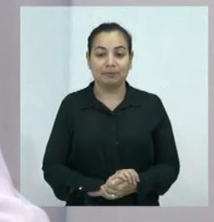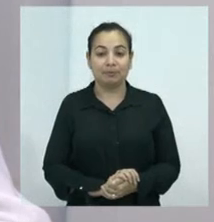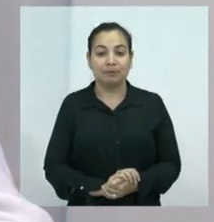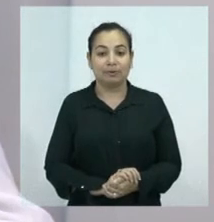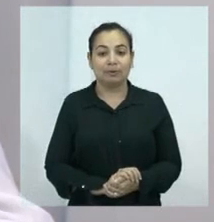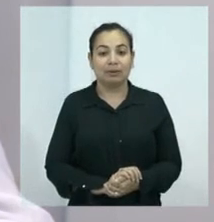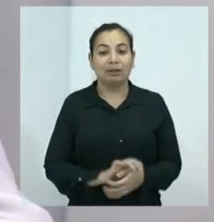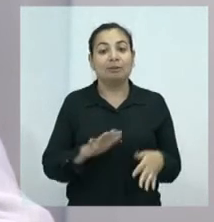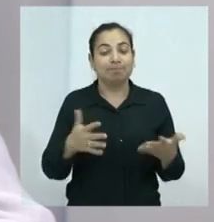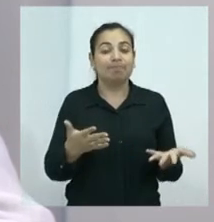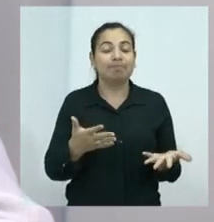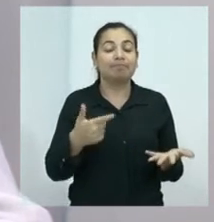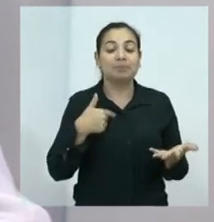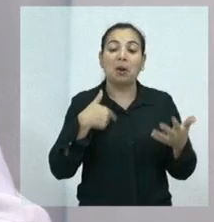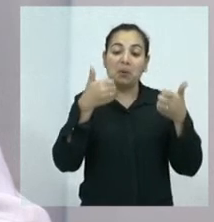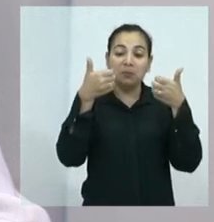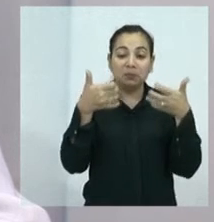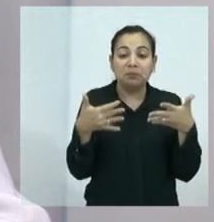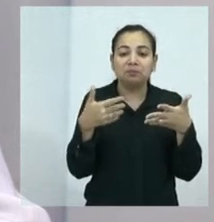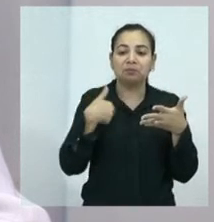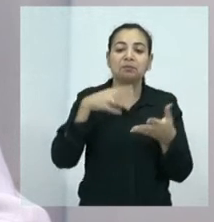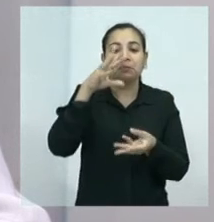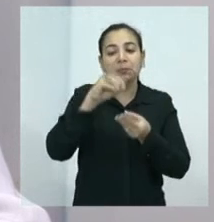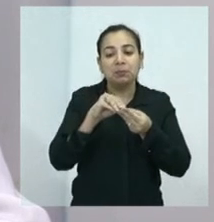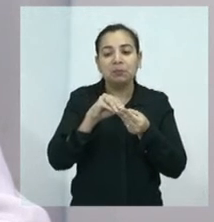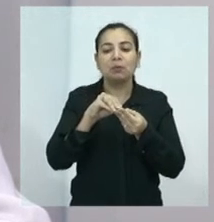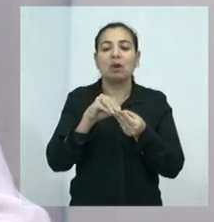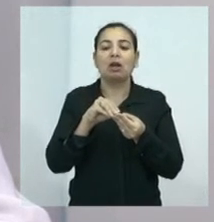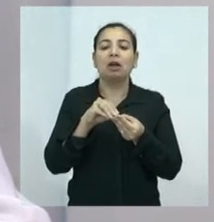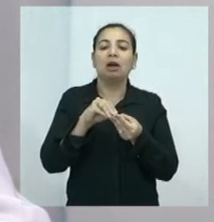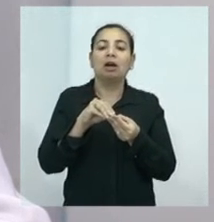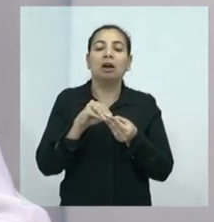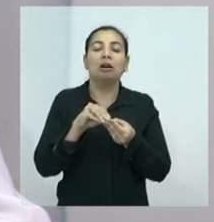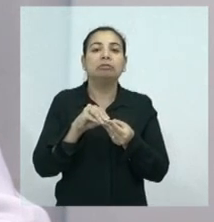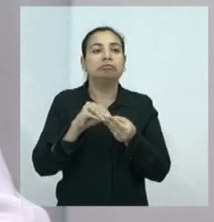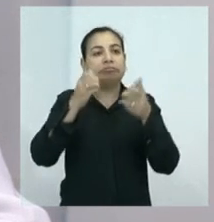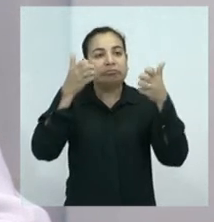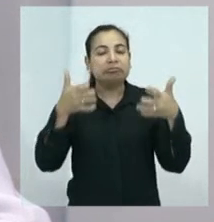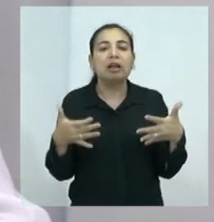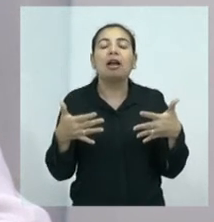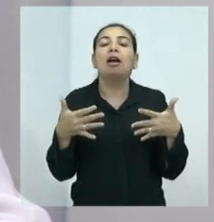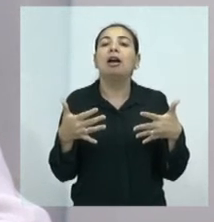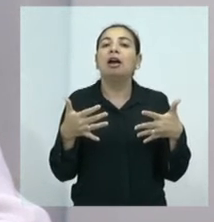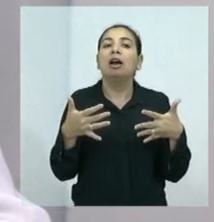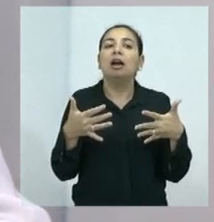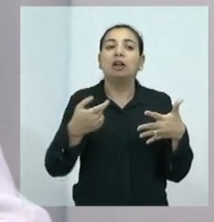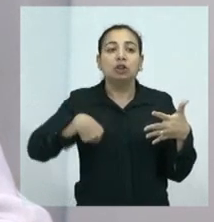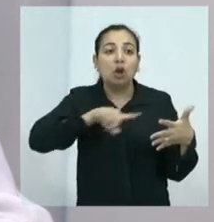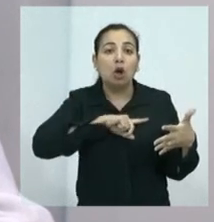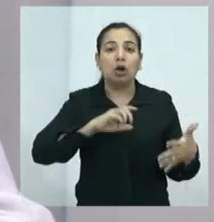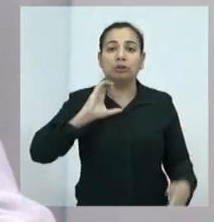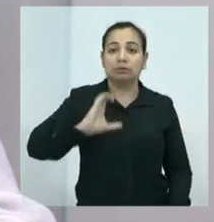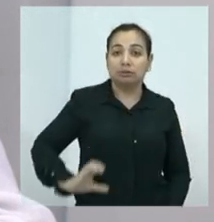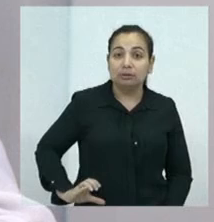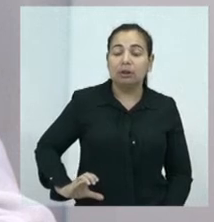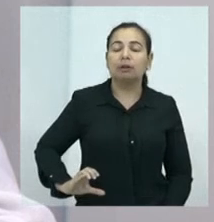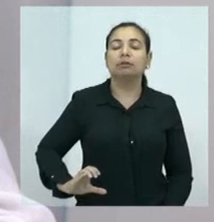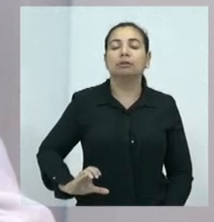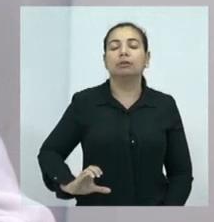A minha consideração final é que a gente, enquanto cidadão, enquanto